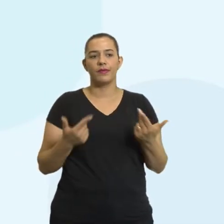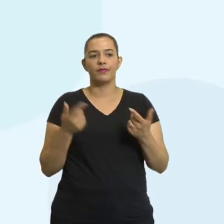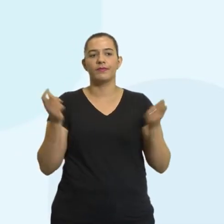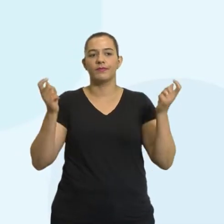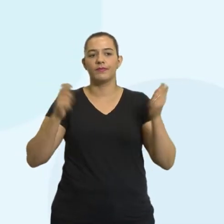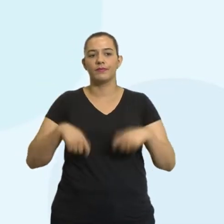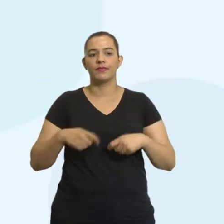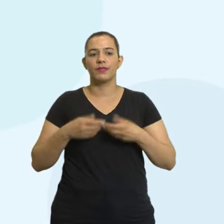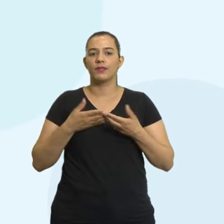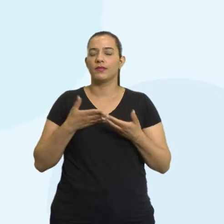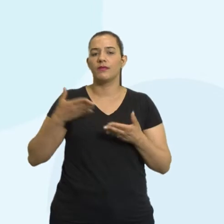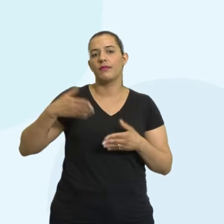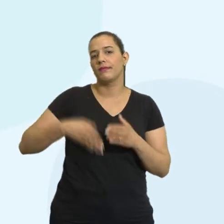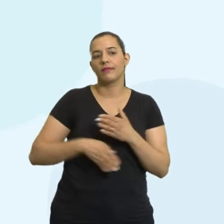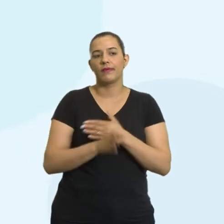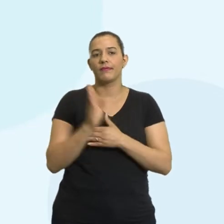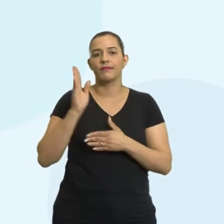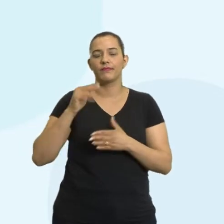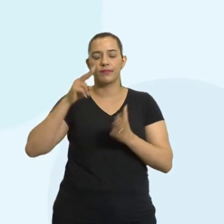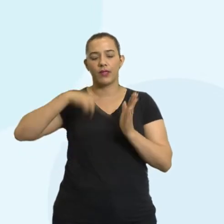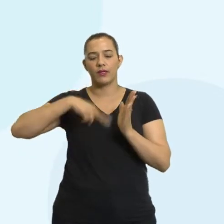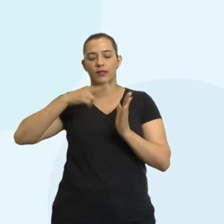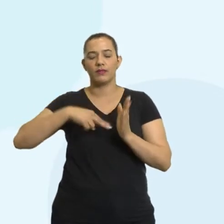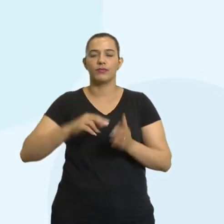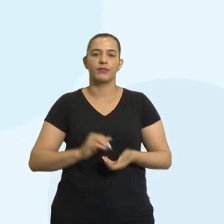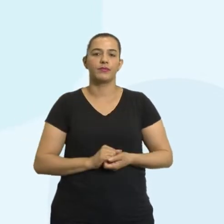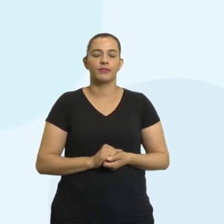nesse mergulho, né?